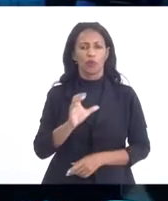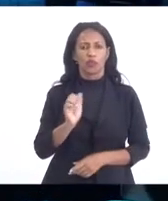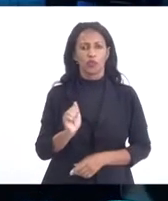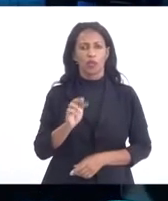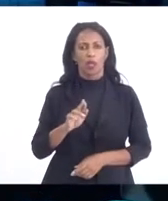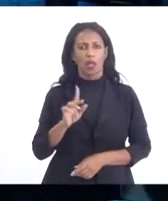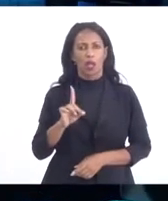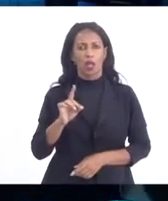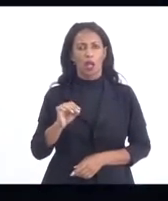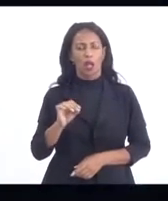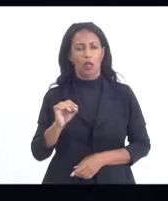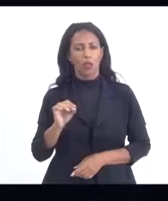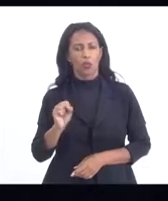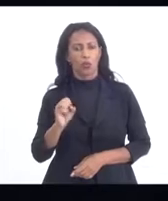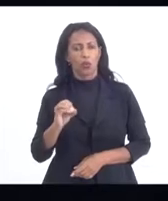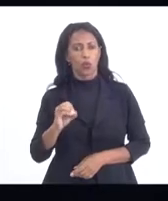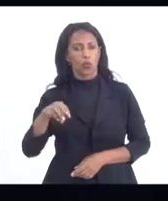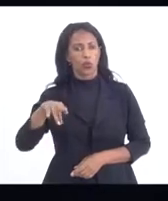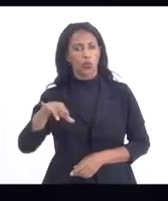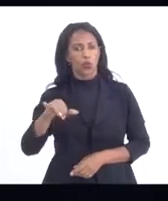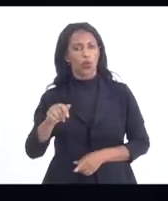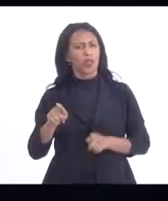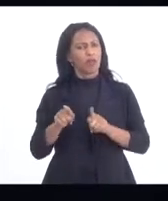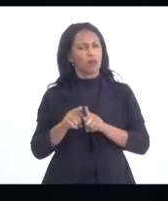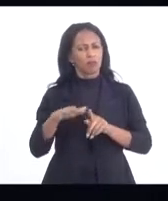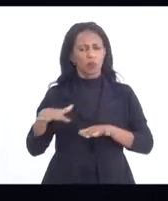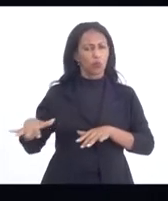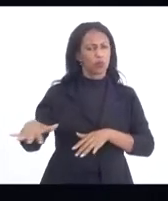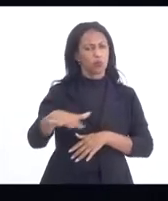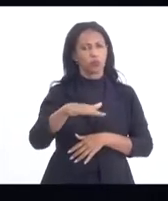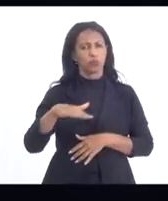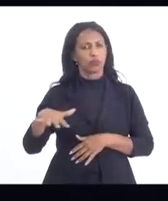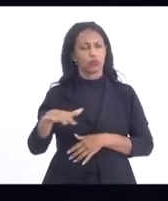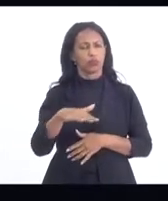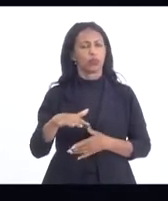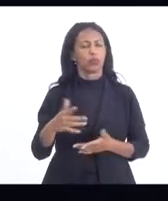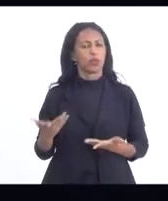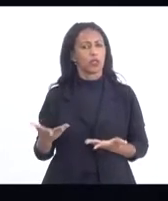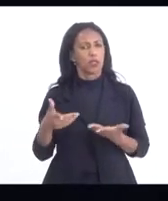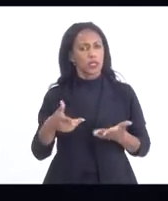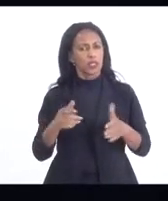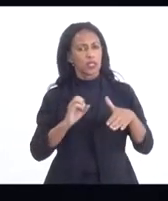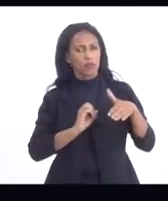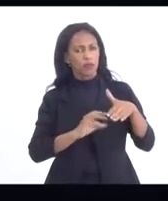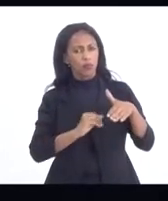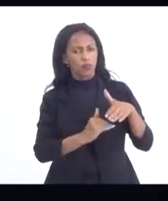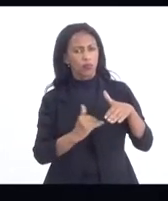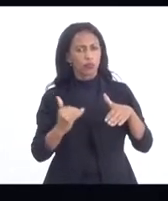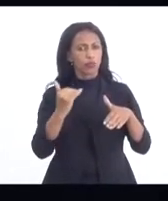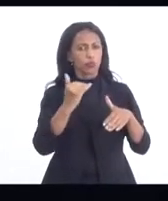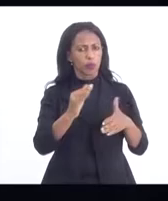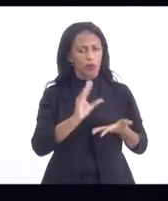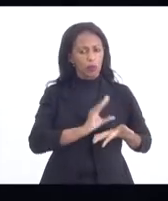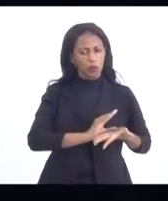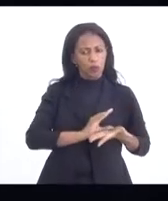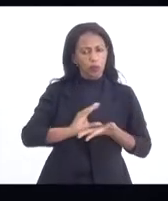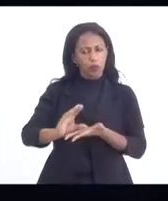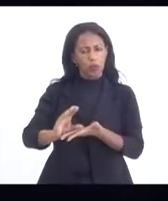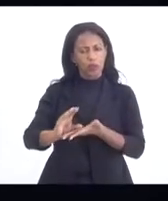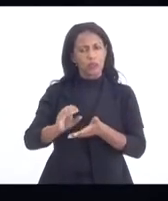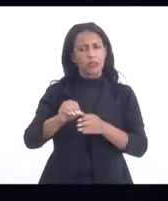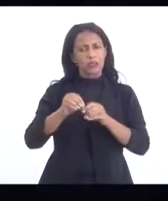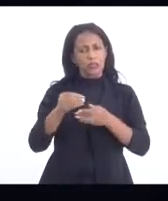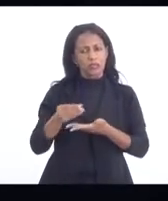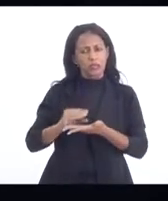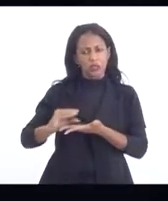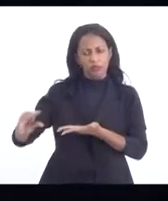população também do norte do noroeste fluminense, que esse fundo soberano, né, seja distribuído de